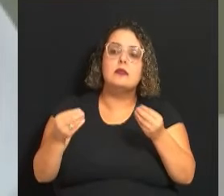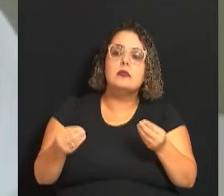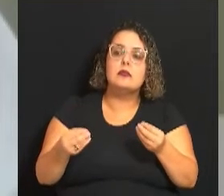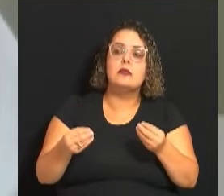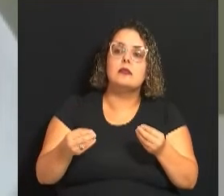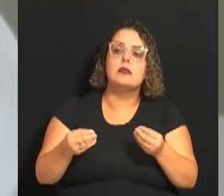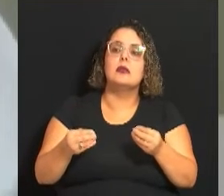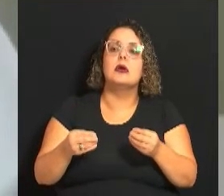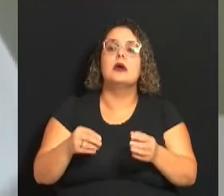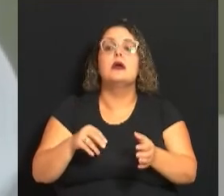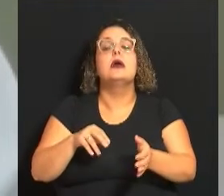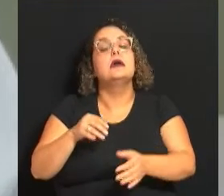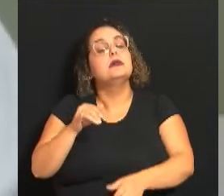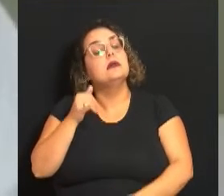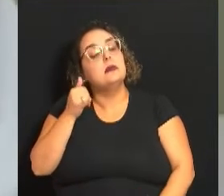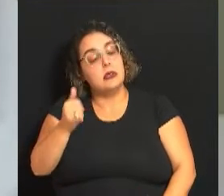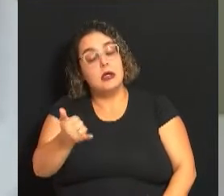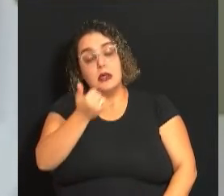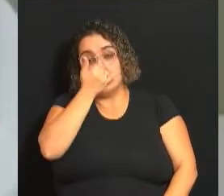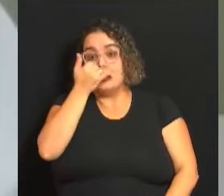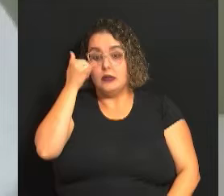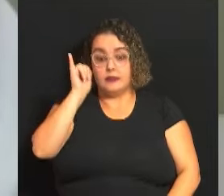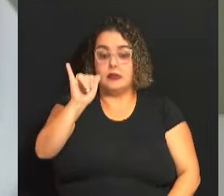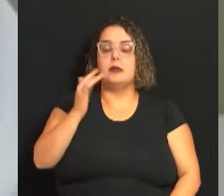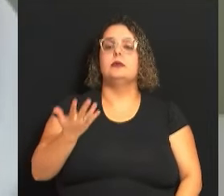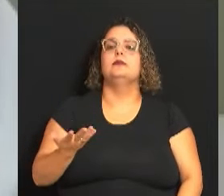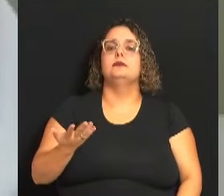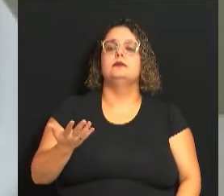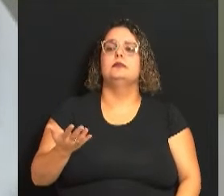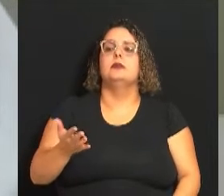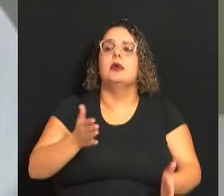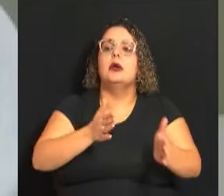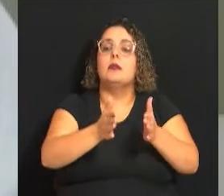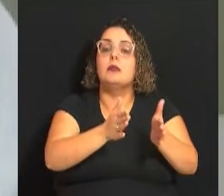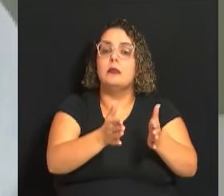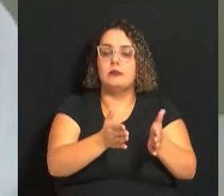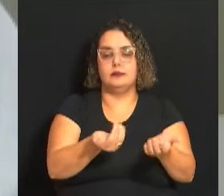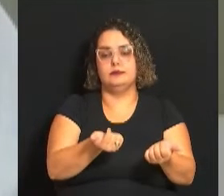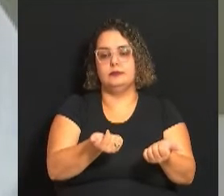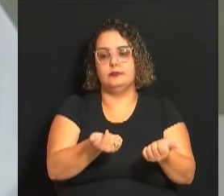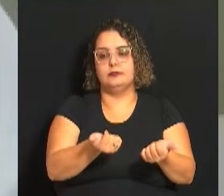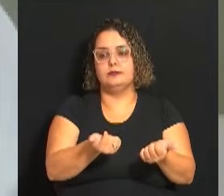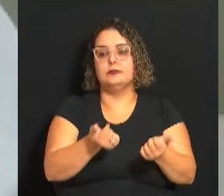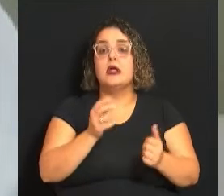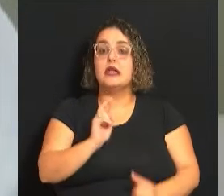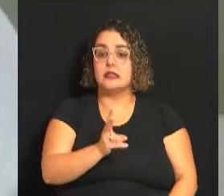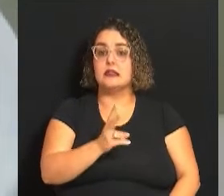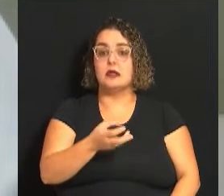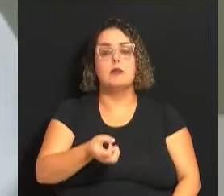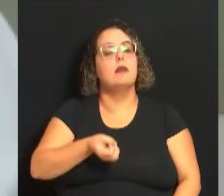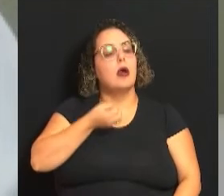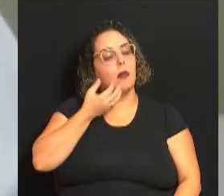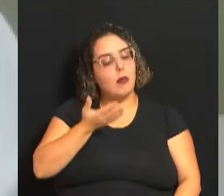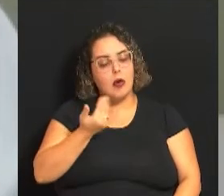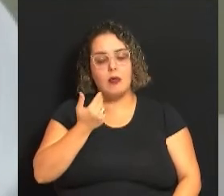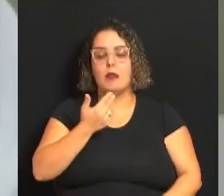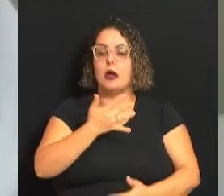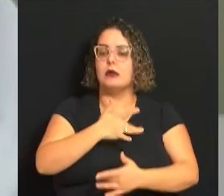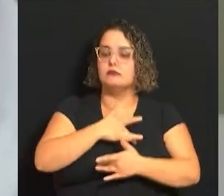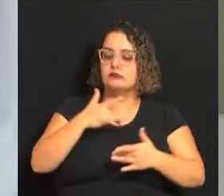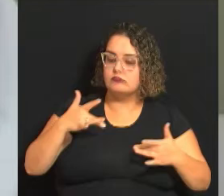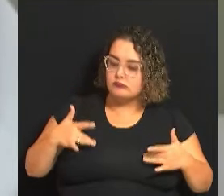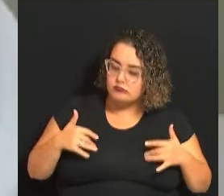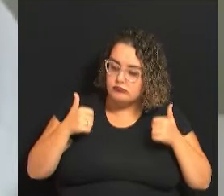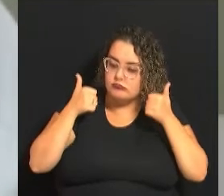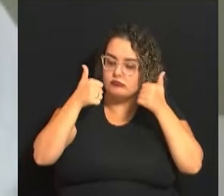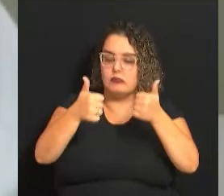secundária. E a prevenção primária, né, é sempre uma boa alimentação, atividade